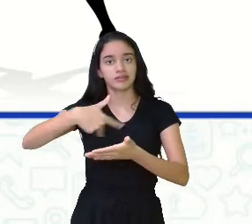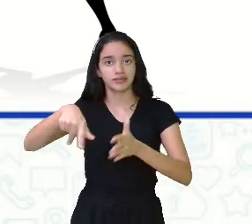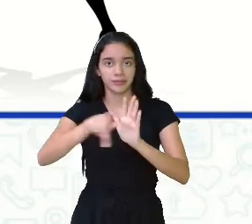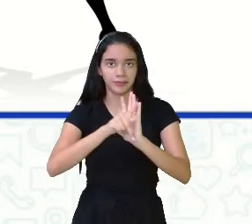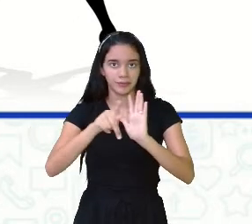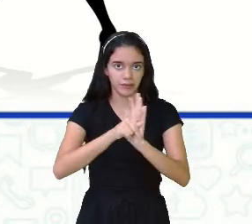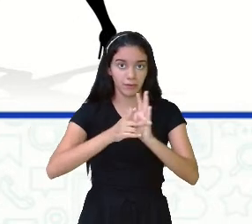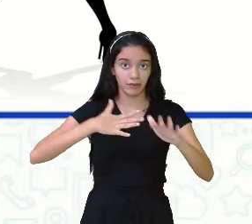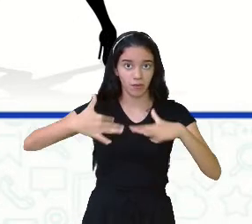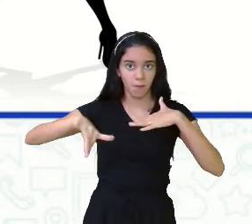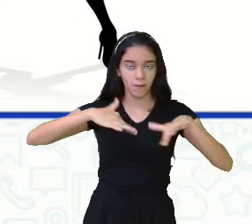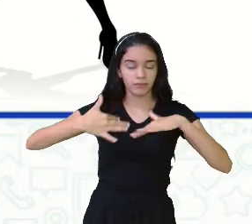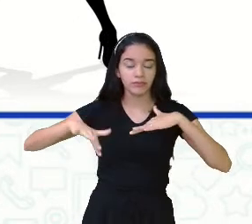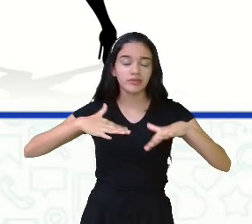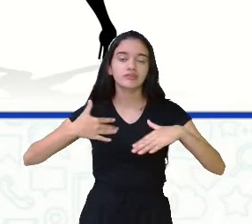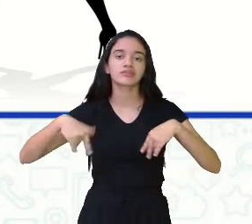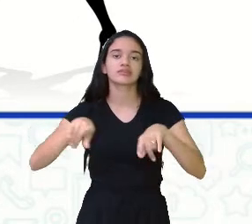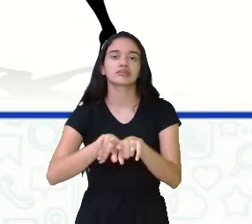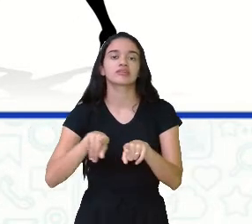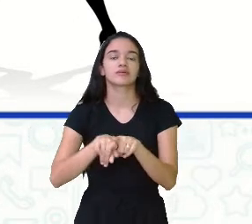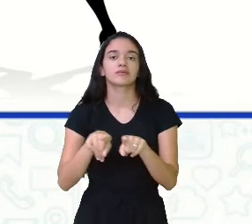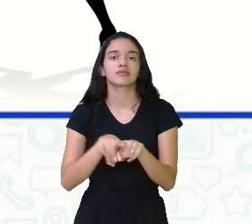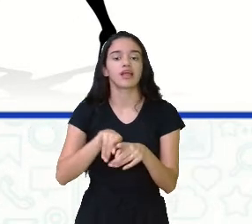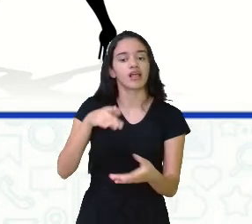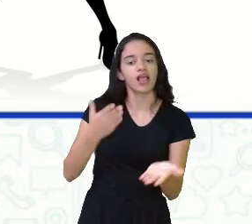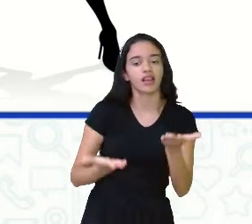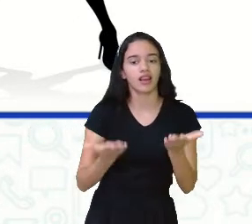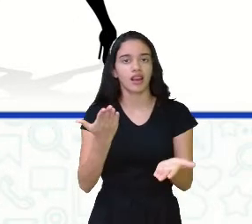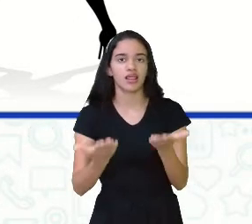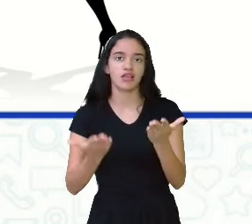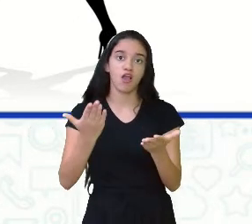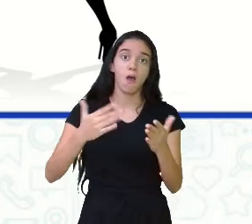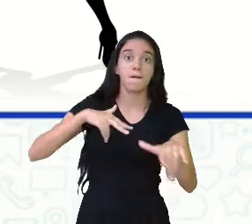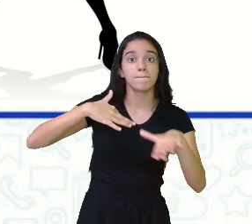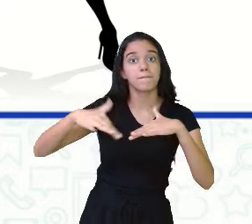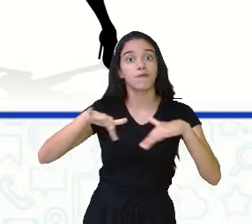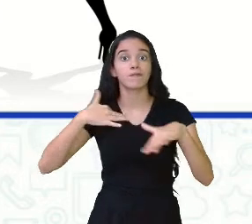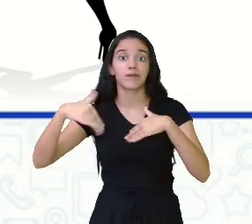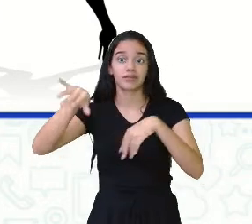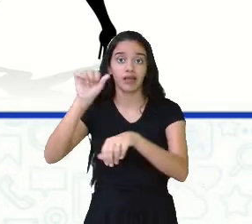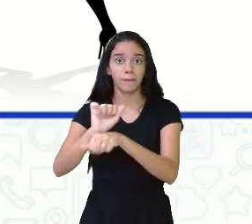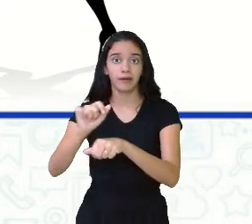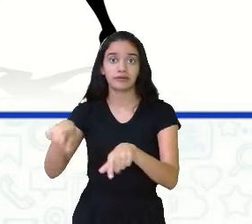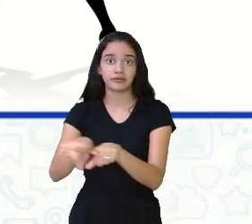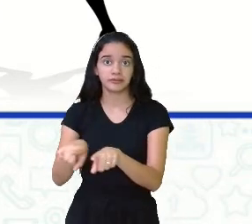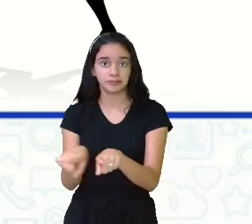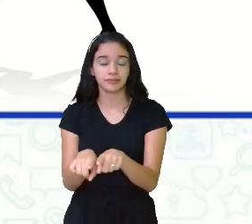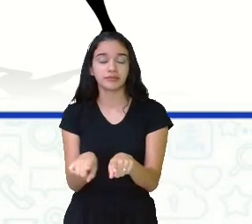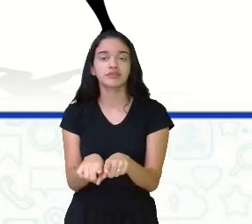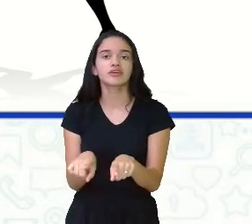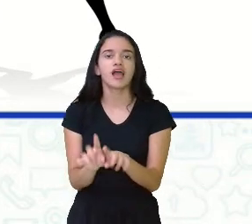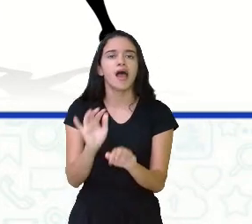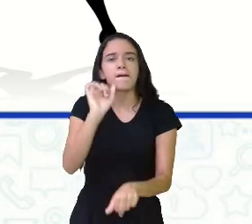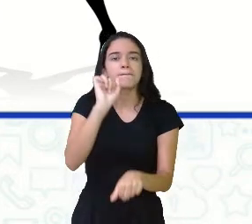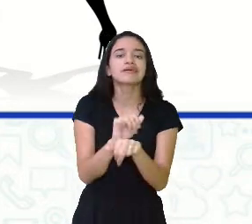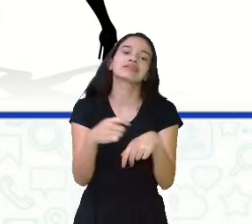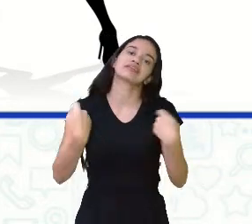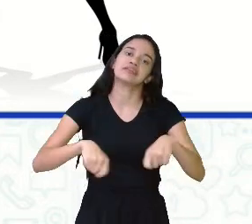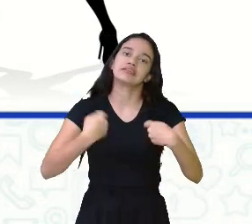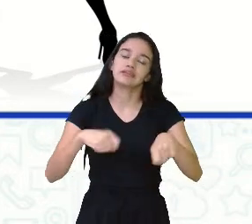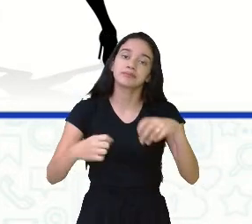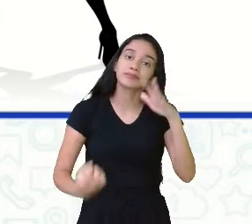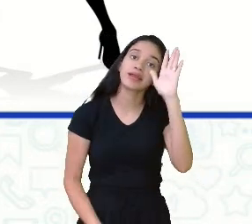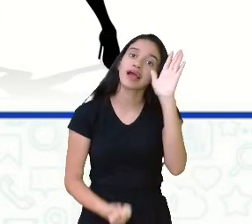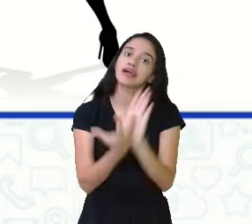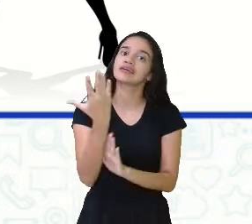próprio de movimentos. Deve haver um equilíbrio entre o movimento e a pausa. Muitas vezes a pausa é necessária para criar